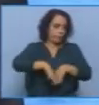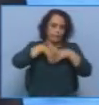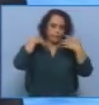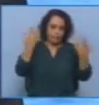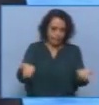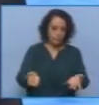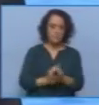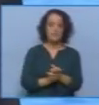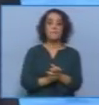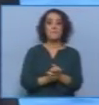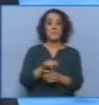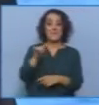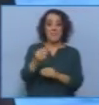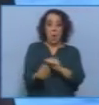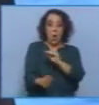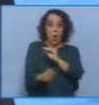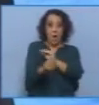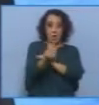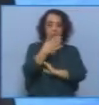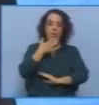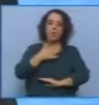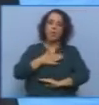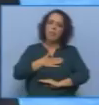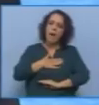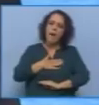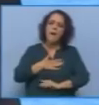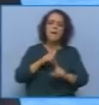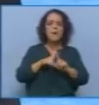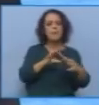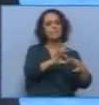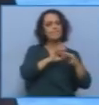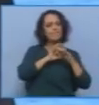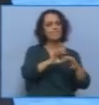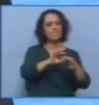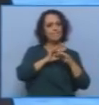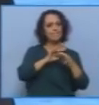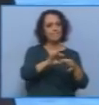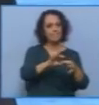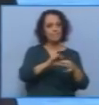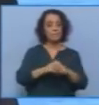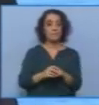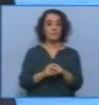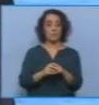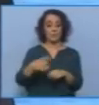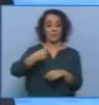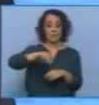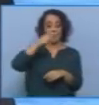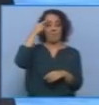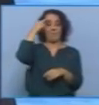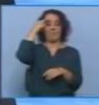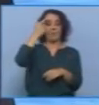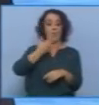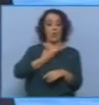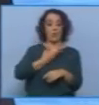Esta originalidade fraterniza-nos. E ao recordarmos que Dom Daniel vai